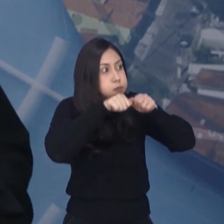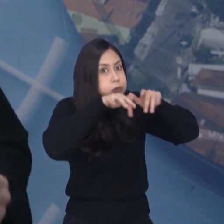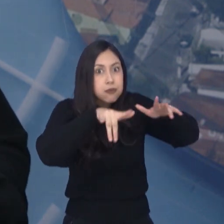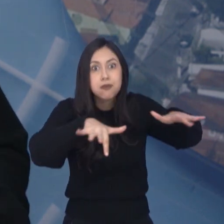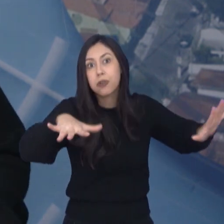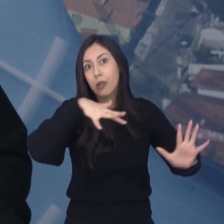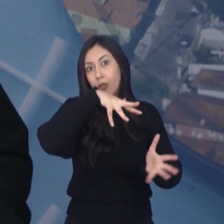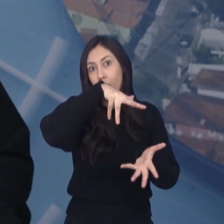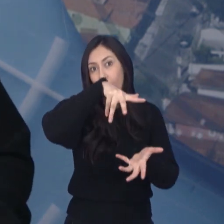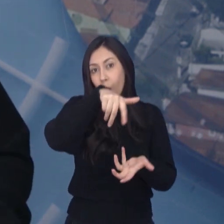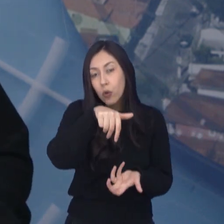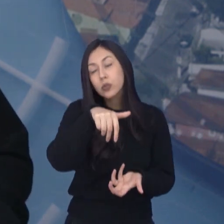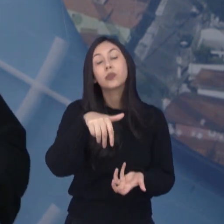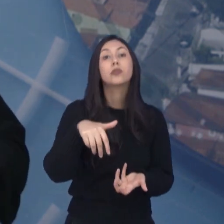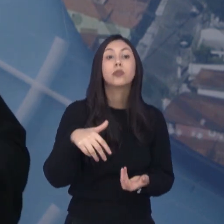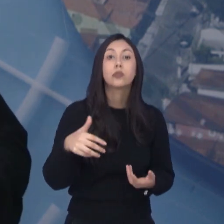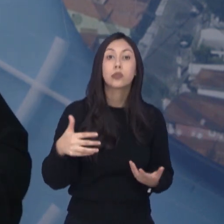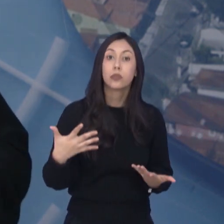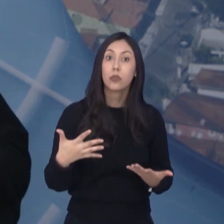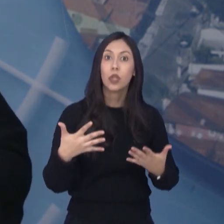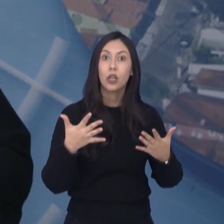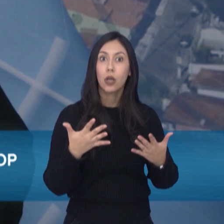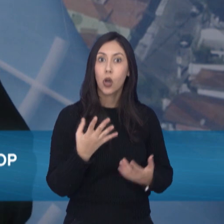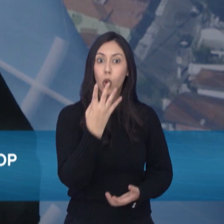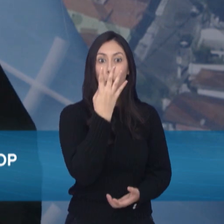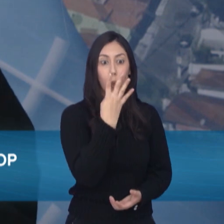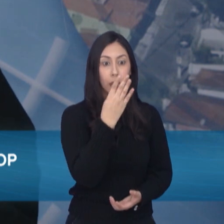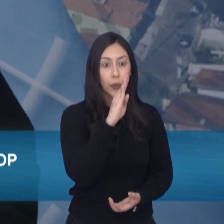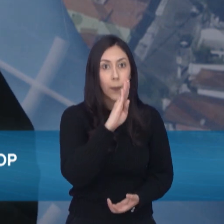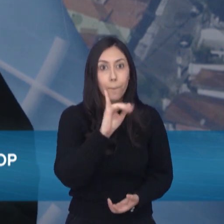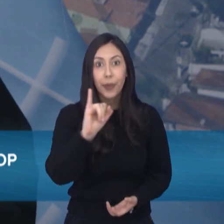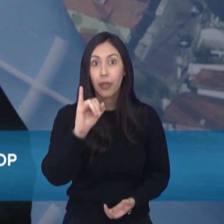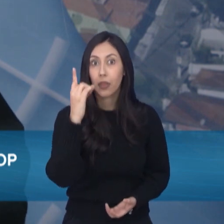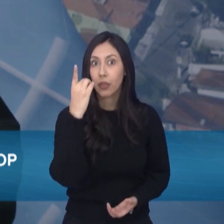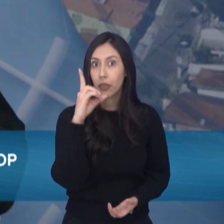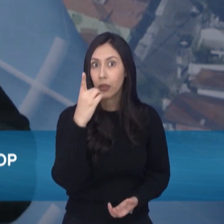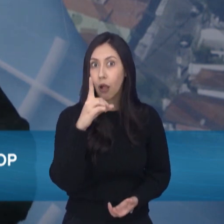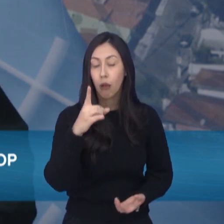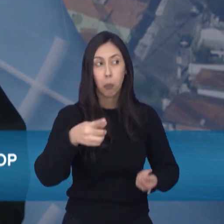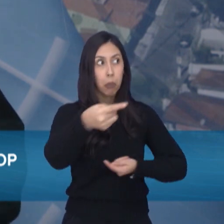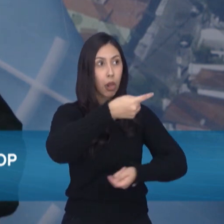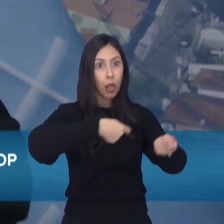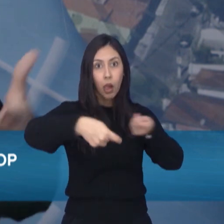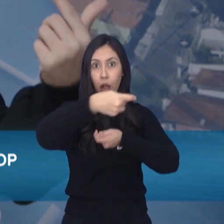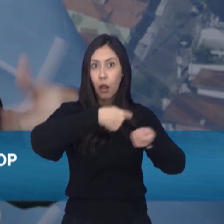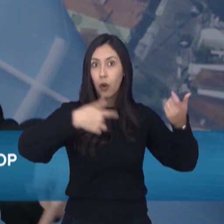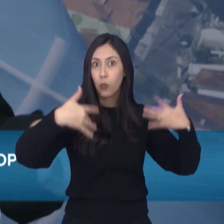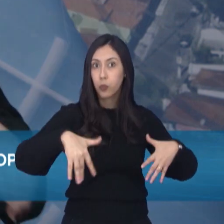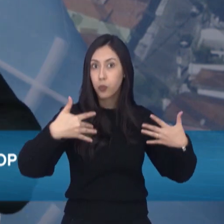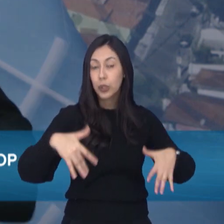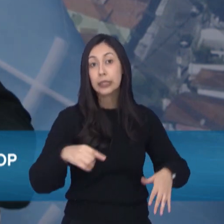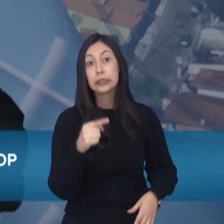sucesso, inclusive movimenta mais de 4 bilhões de dólares, então olha só, é muita coisa. E o Ministério